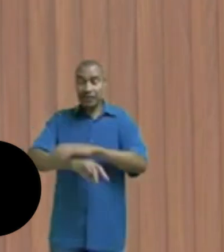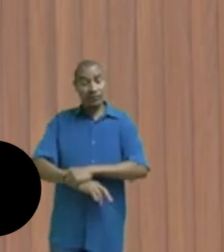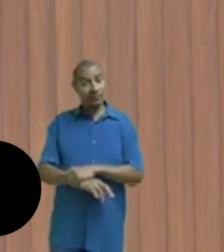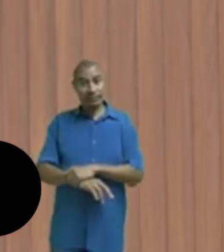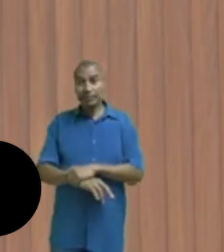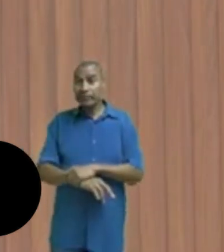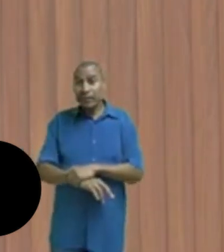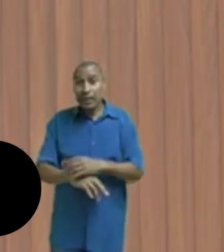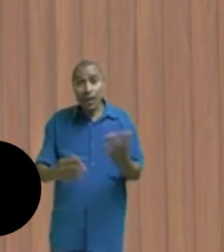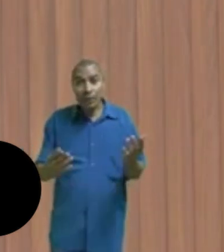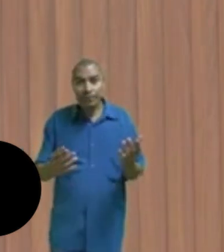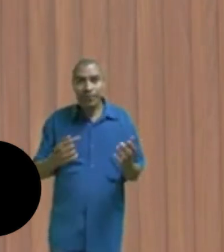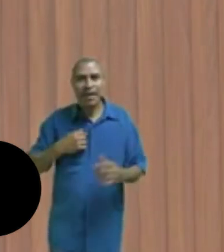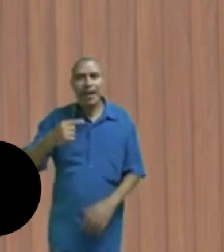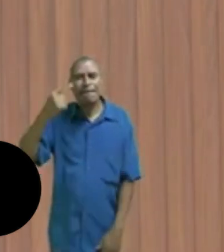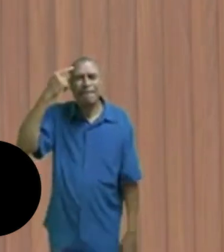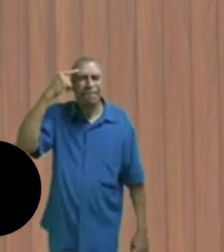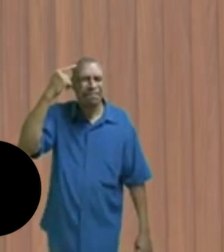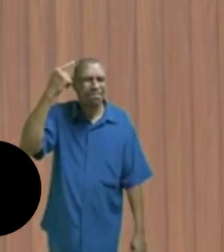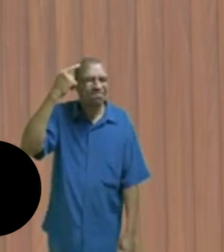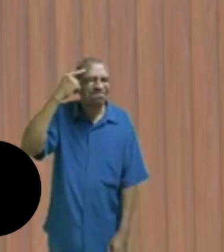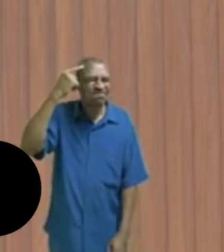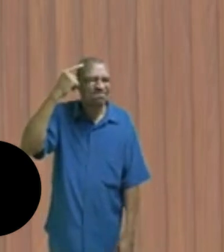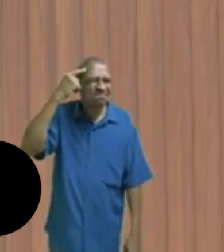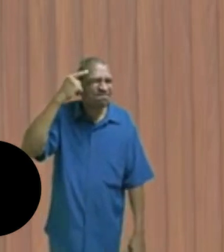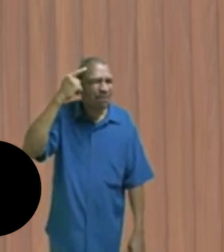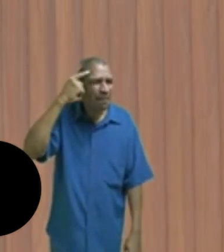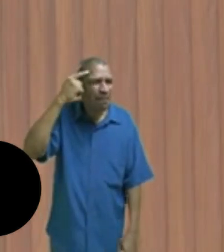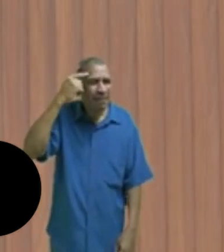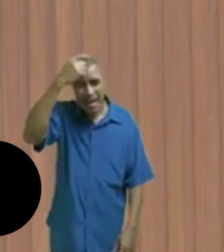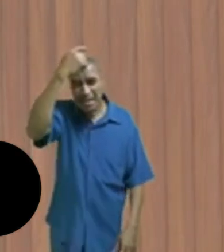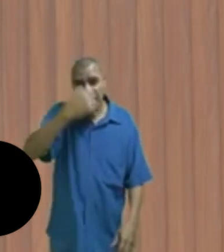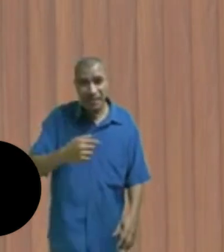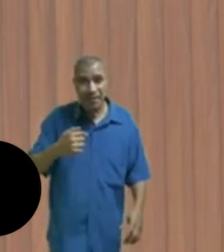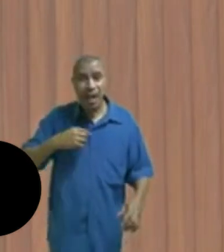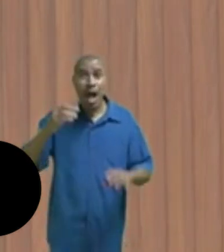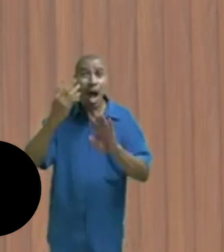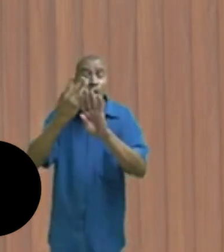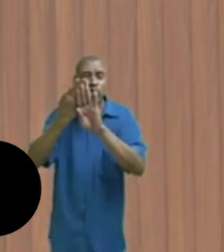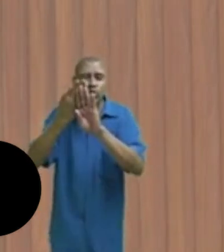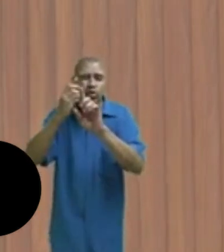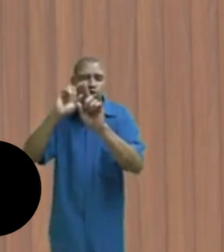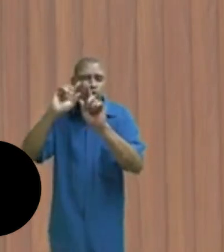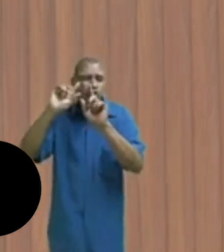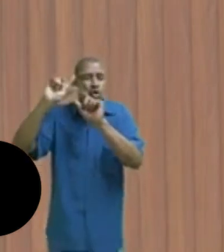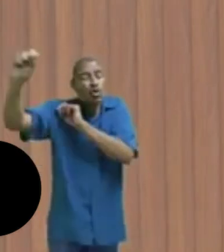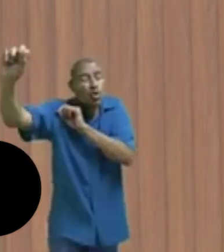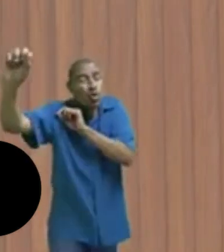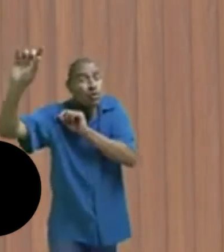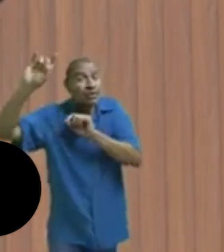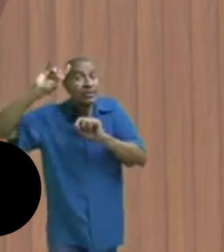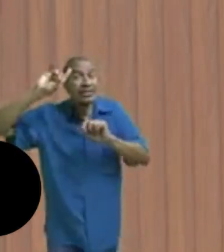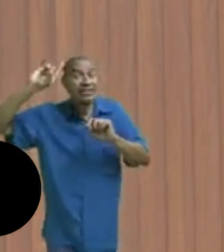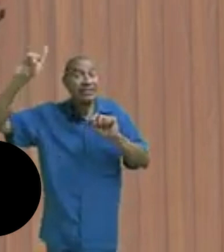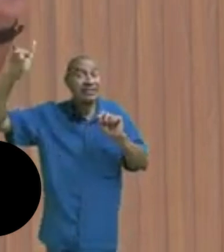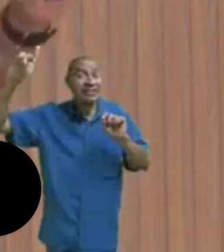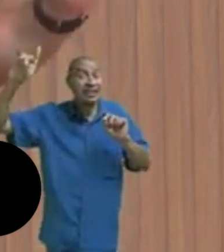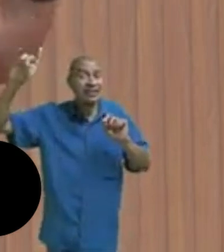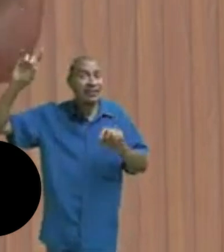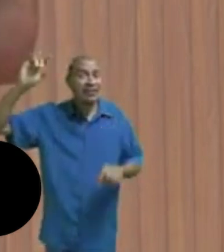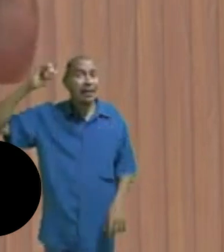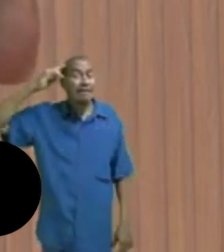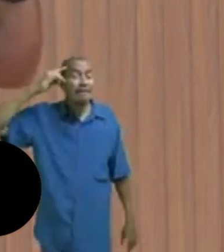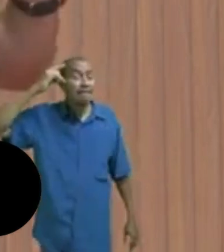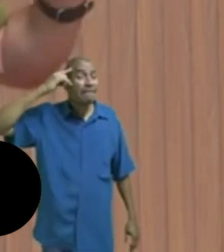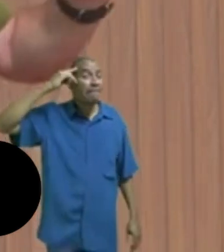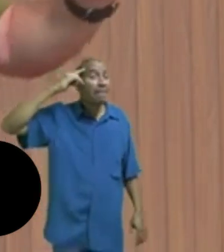A mente humana caída, distante do Criador, ela reage melhor ao